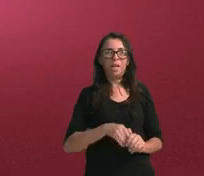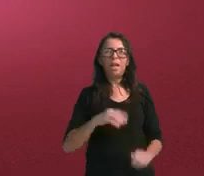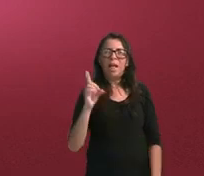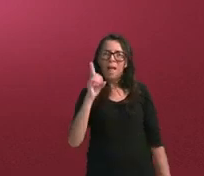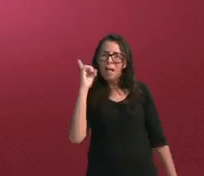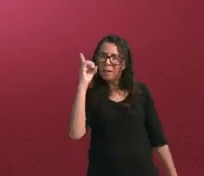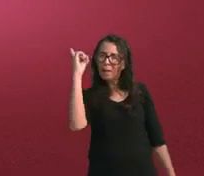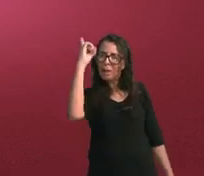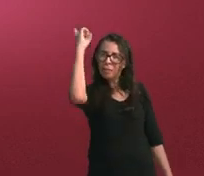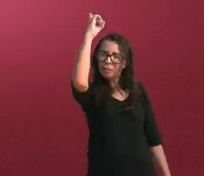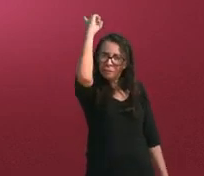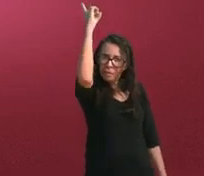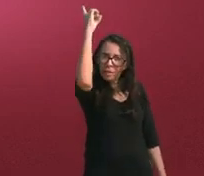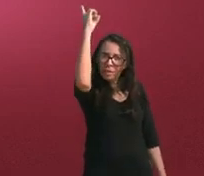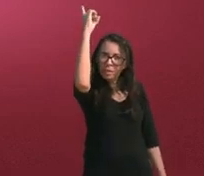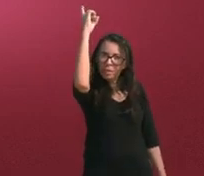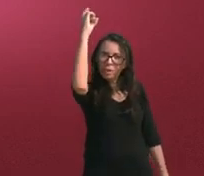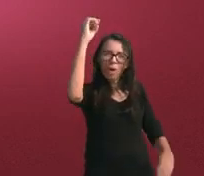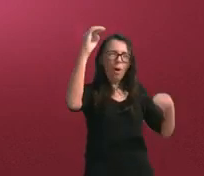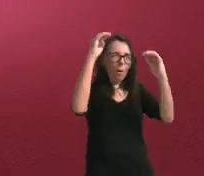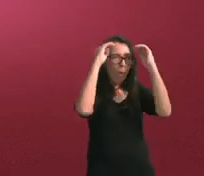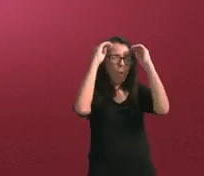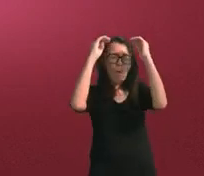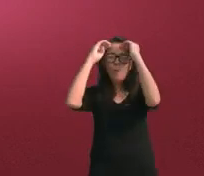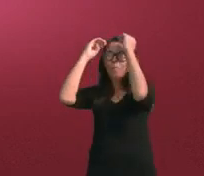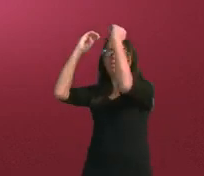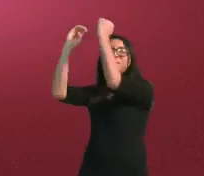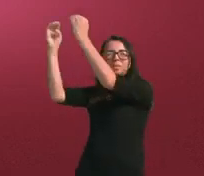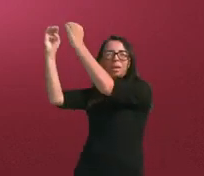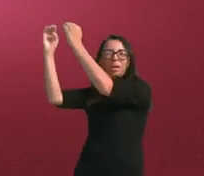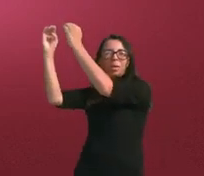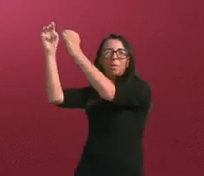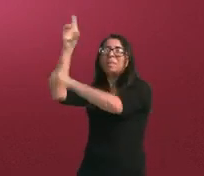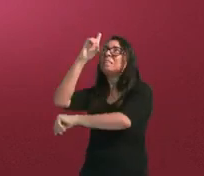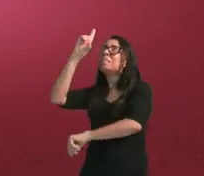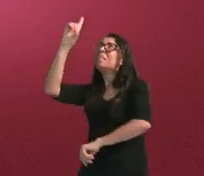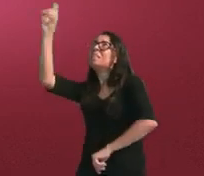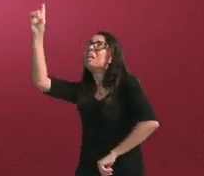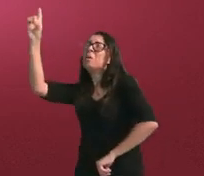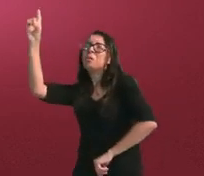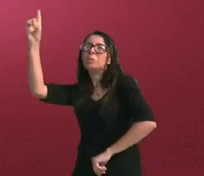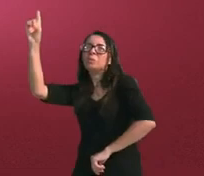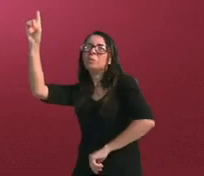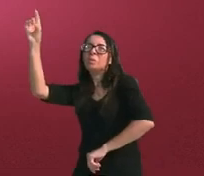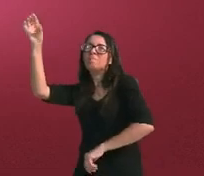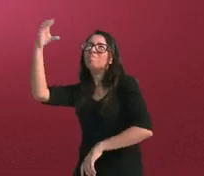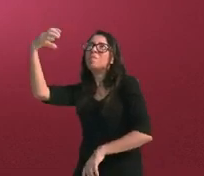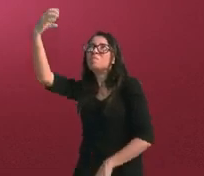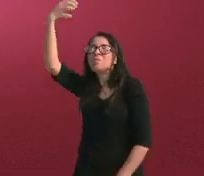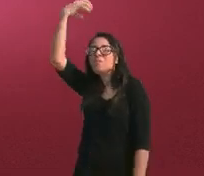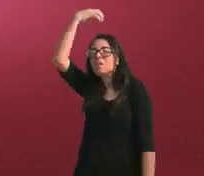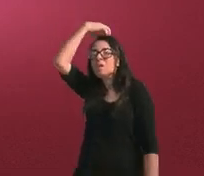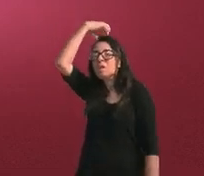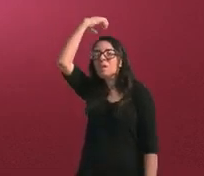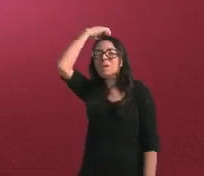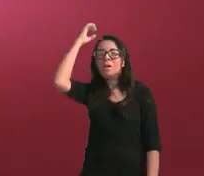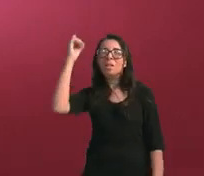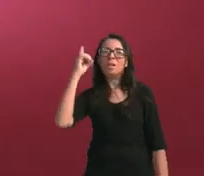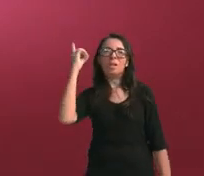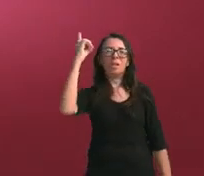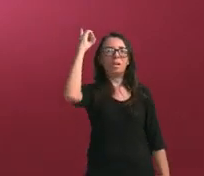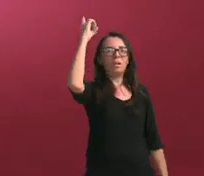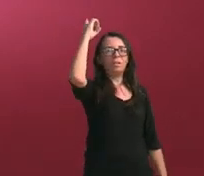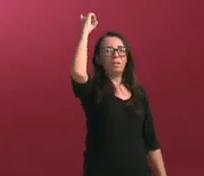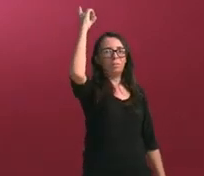Israel. Quando Elias obedeceu, Deus fez descer fogo do céu que consumiu